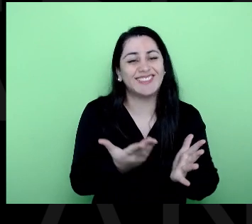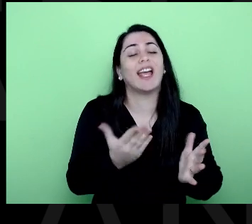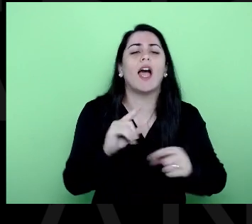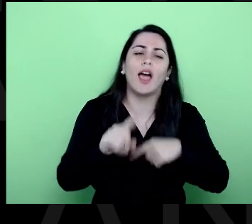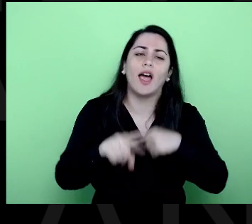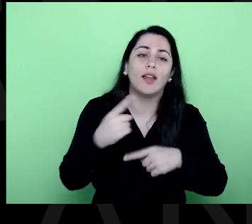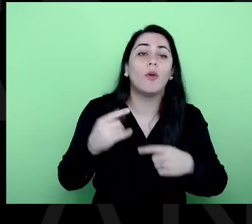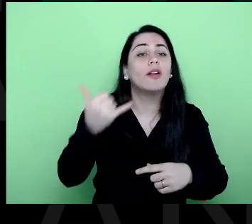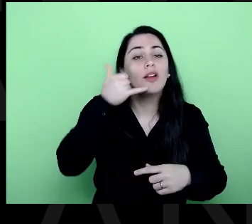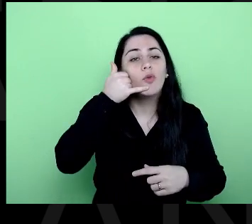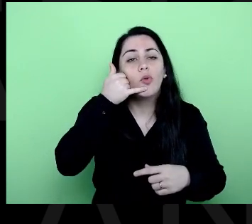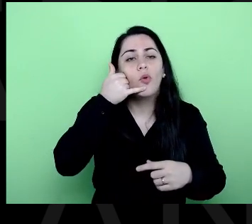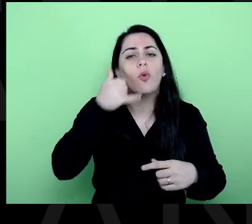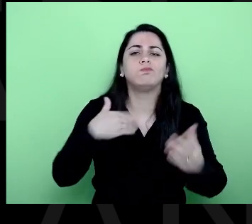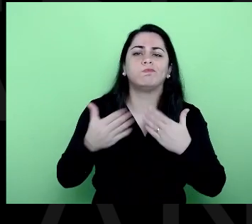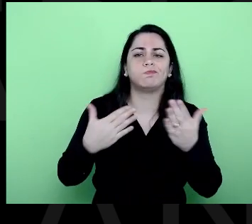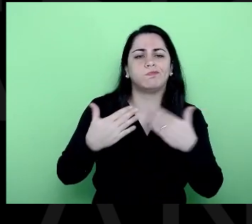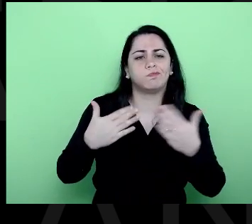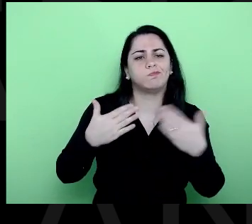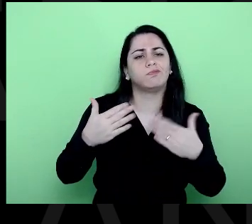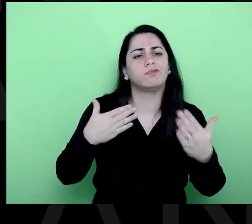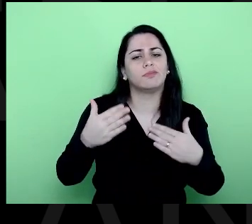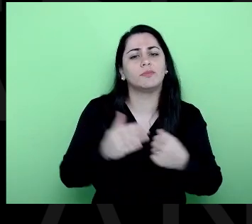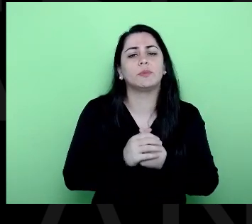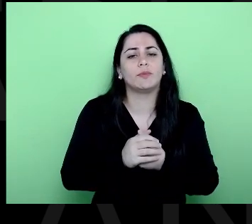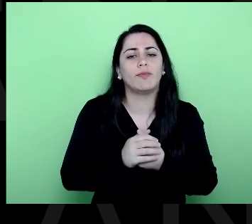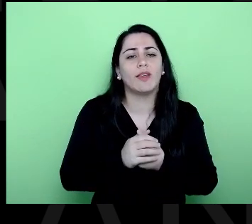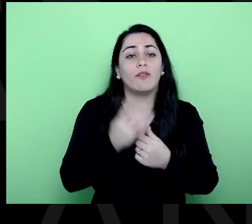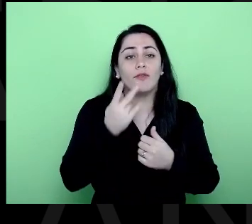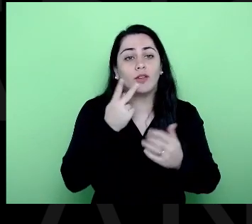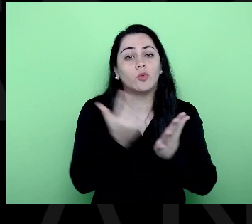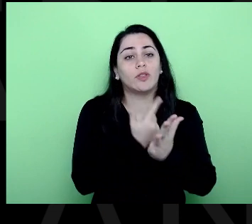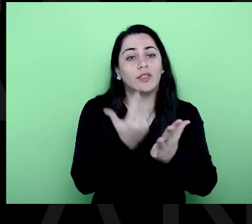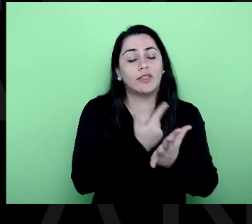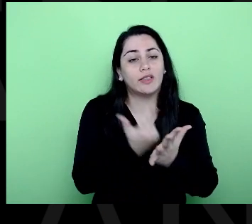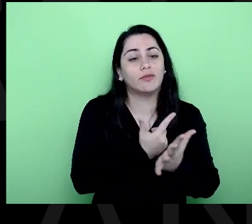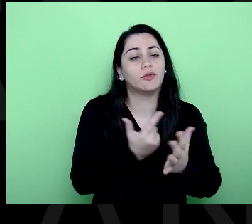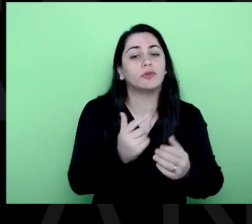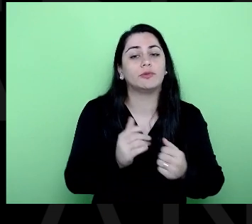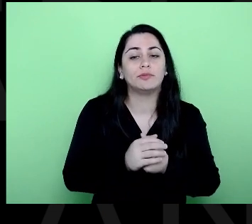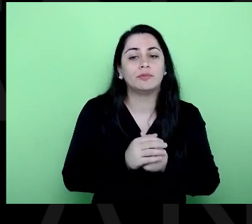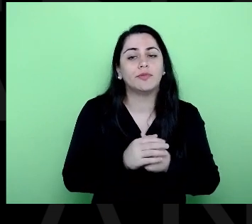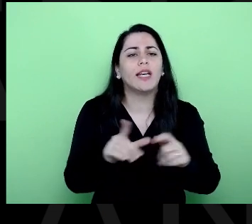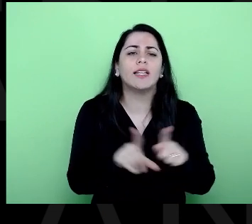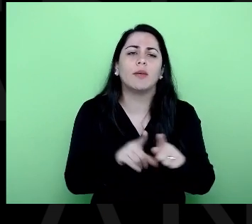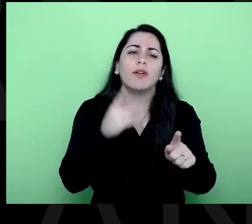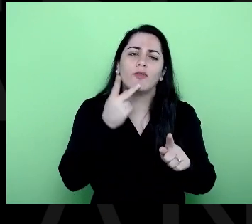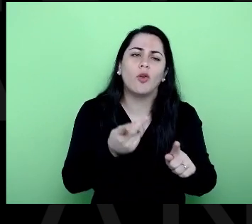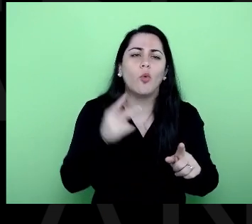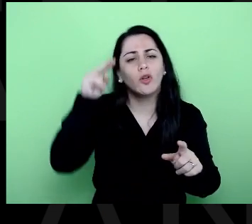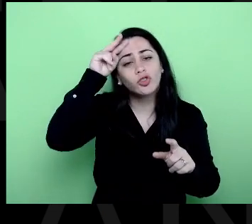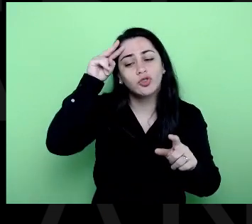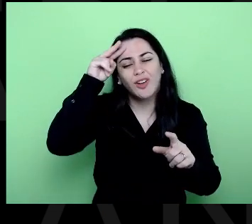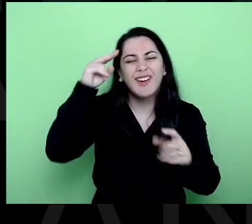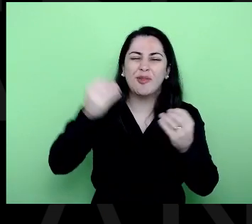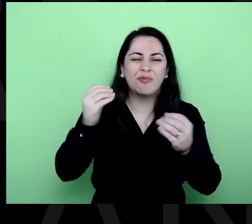ele me ligou, a gente conversou bastante sobre o livro, e ele até falou essa coisa de famílias e tal,